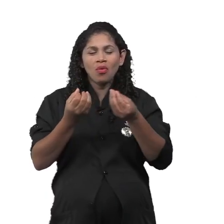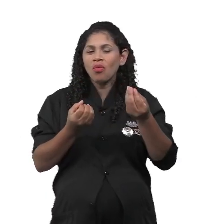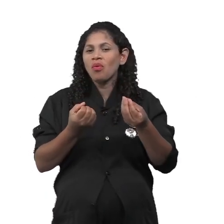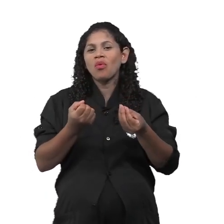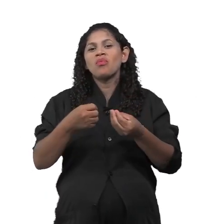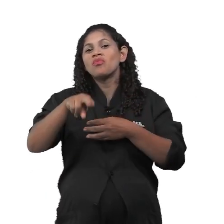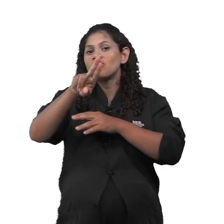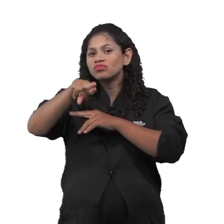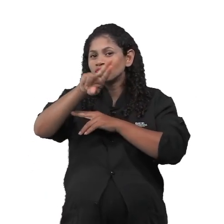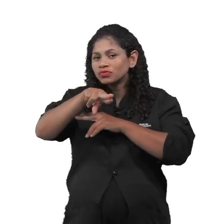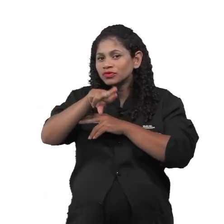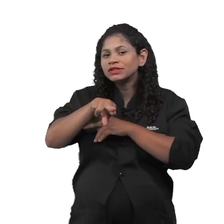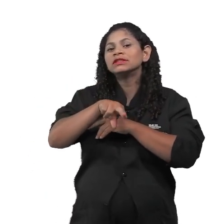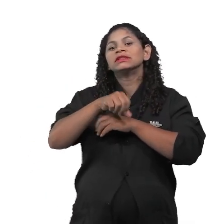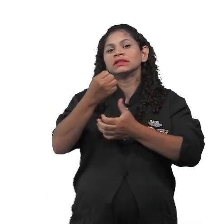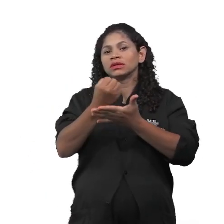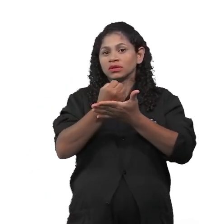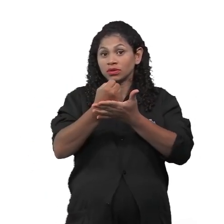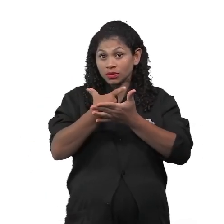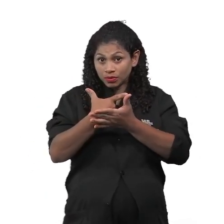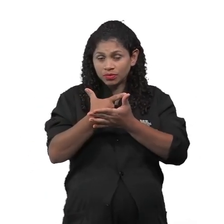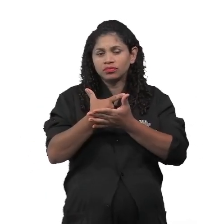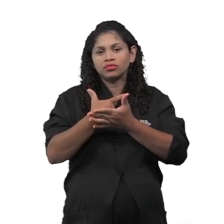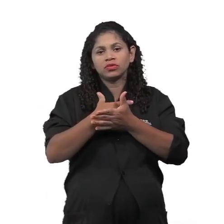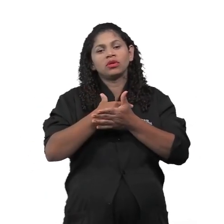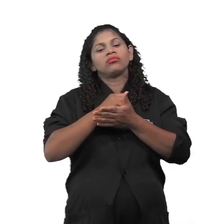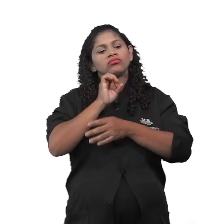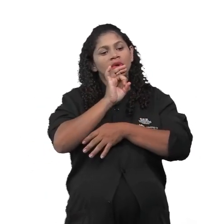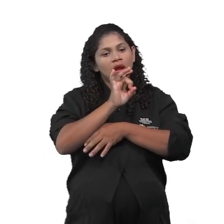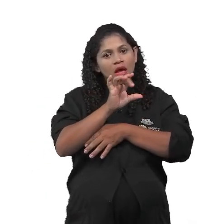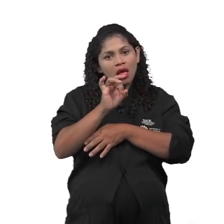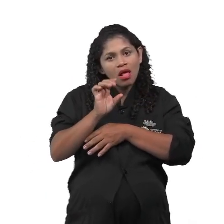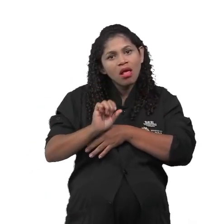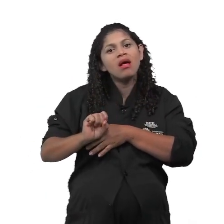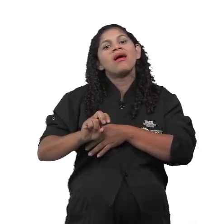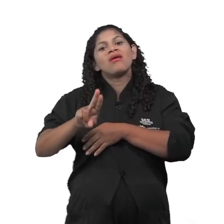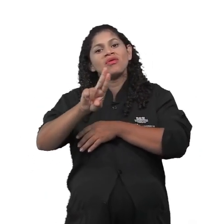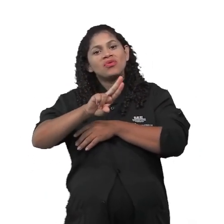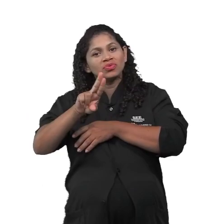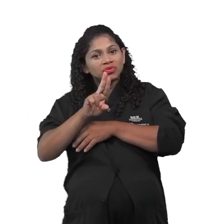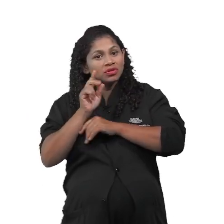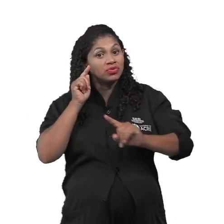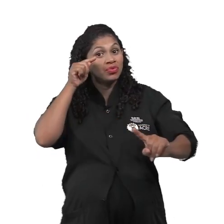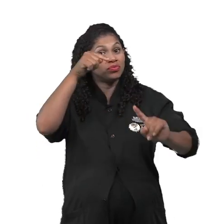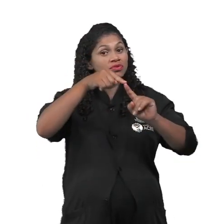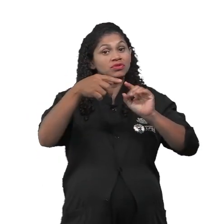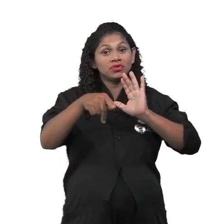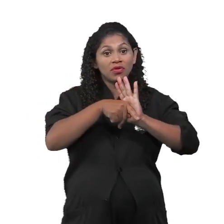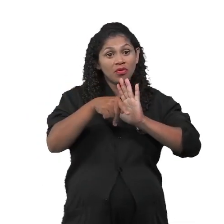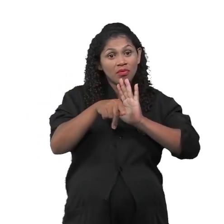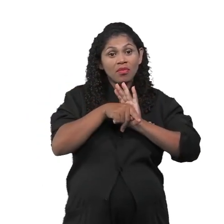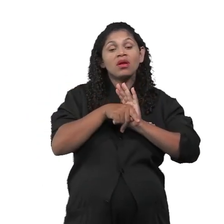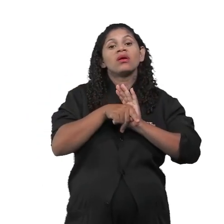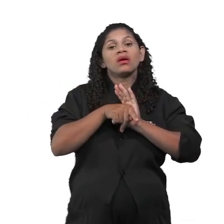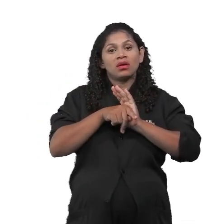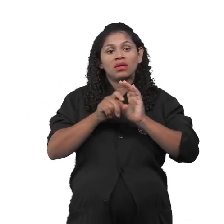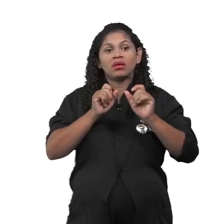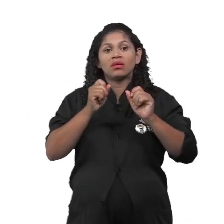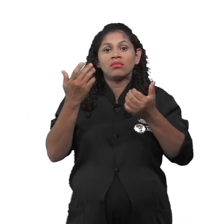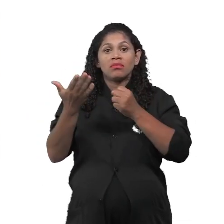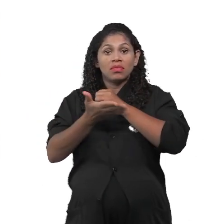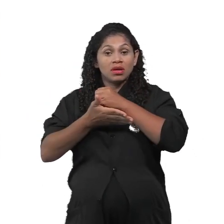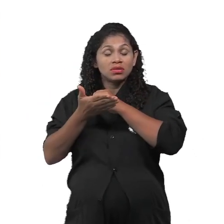Então, cada medicamento ele é produzido ali para uma via específica de acordo com a reação que a gente gostaria de